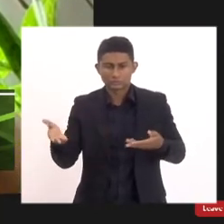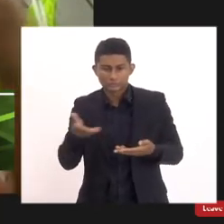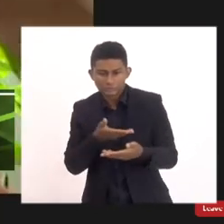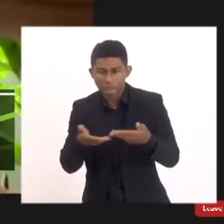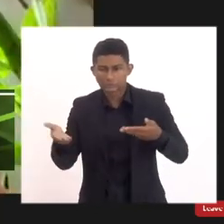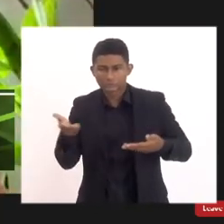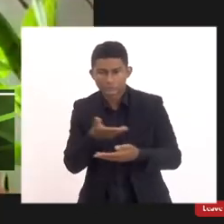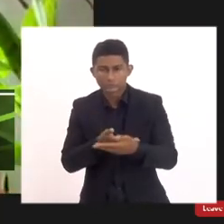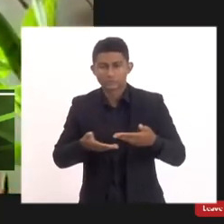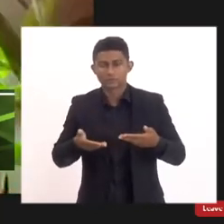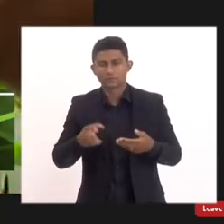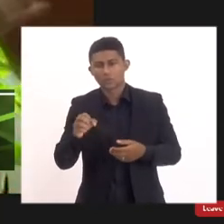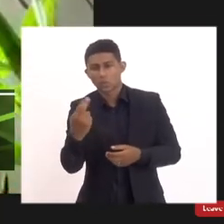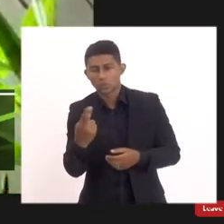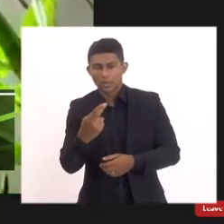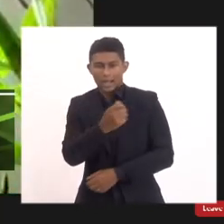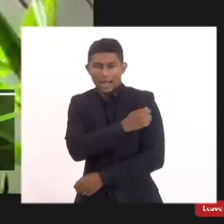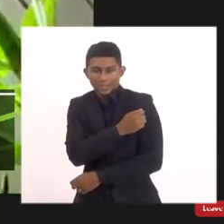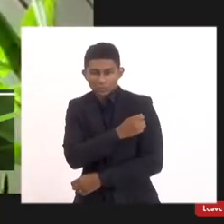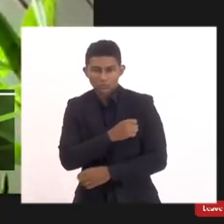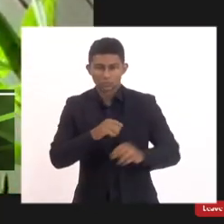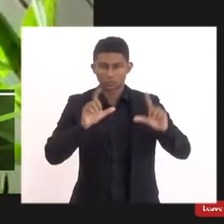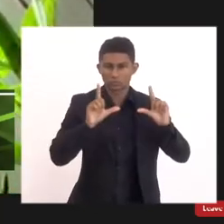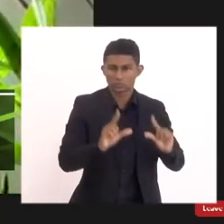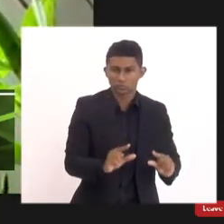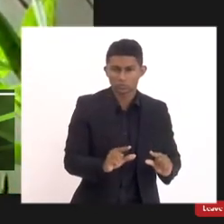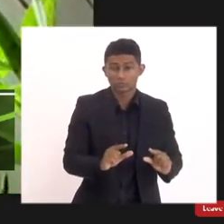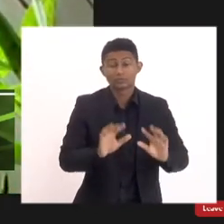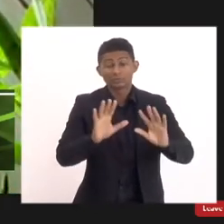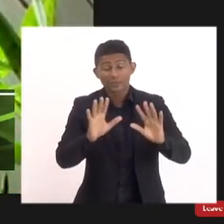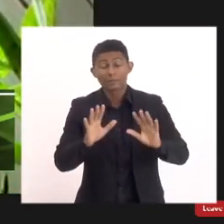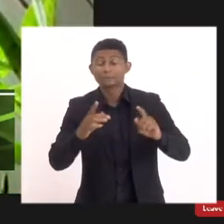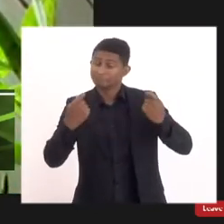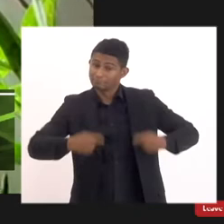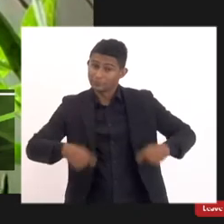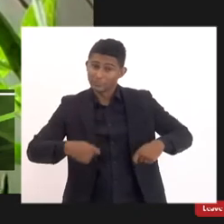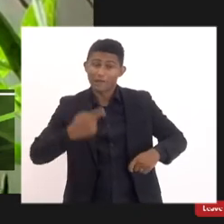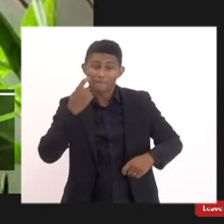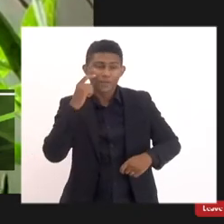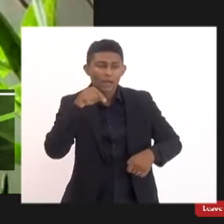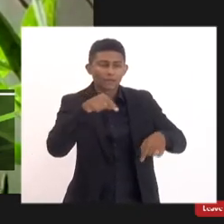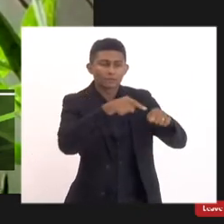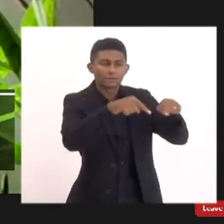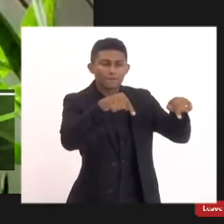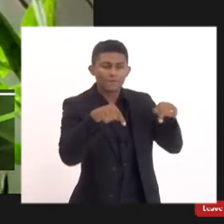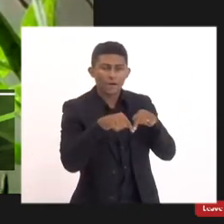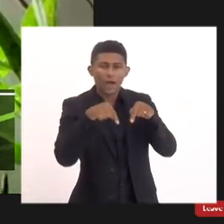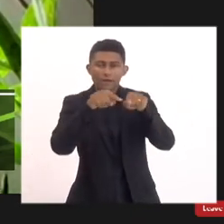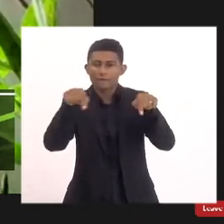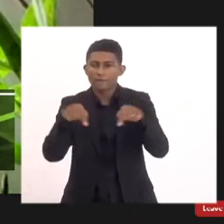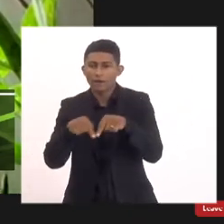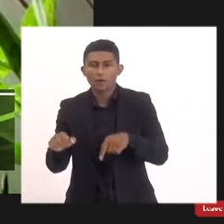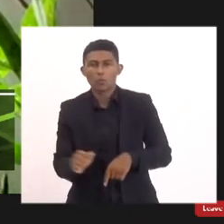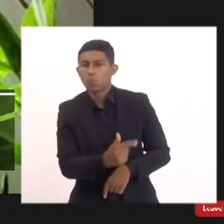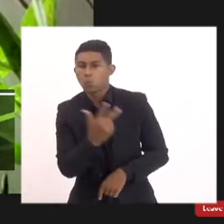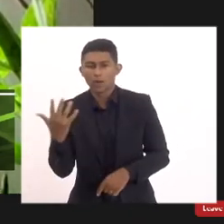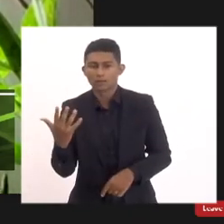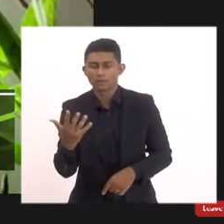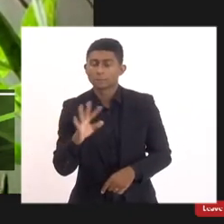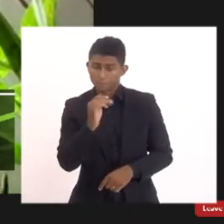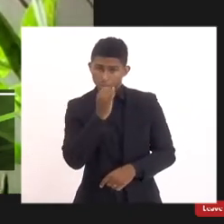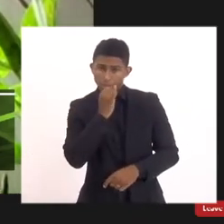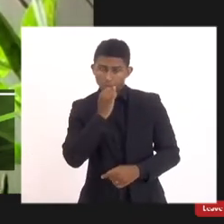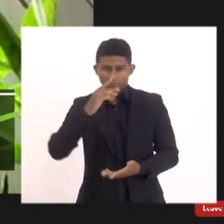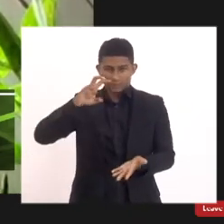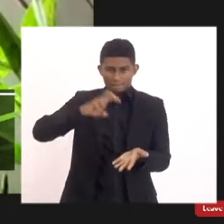ou diminuir esses alunos. Depende muito do número de salas, eu entendo isso. Eu, por exemplo, de manhã, eu tenho todas